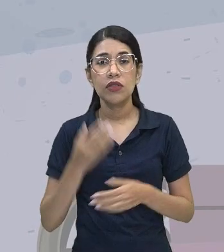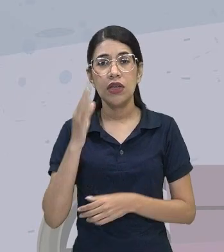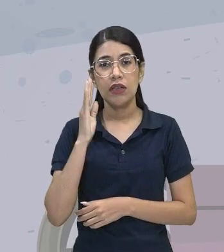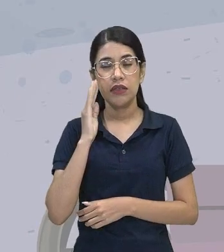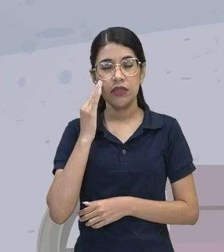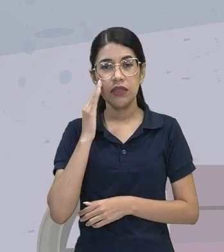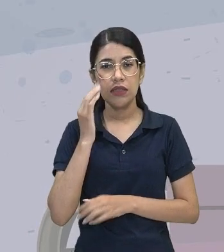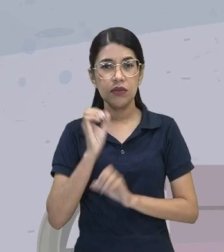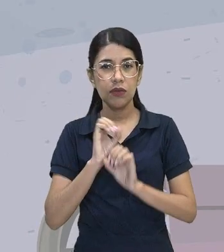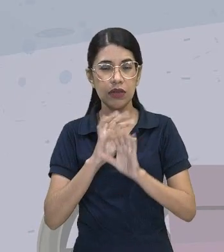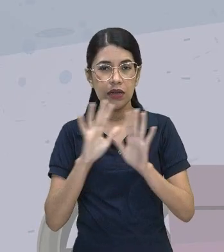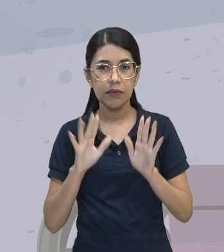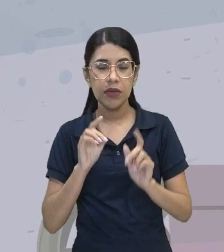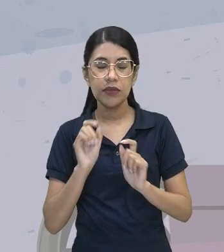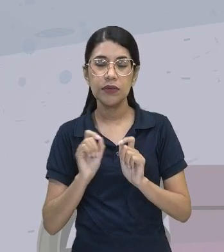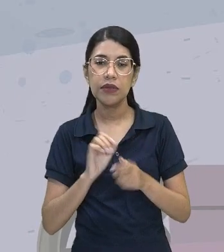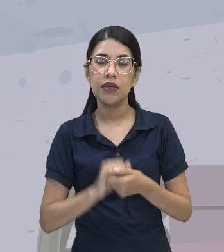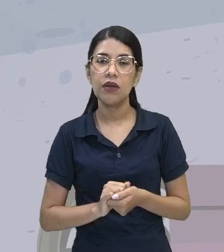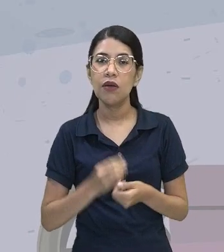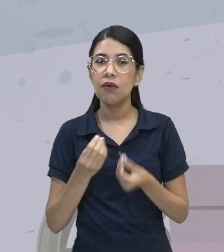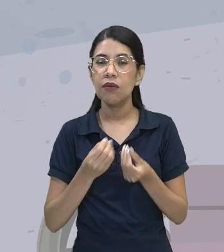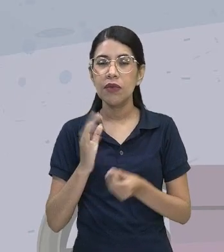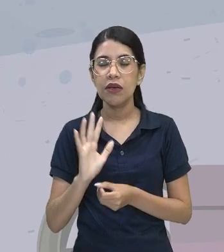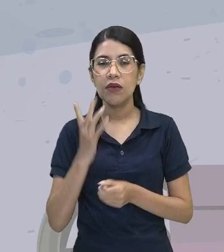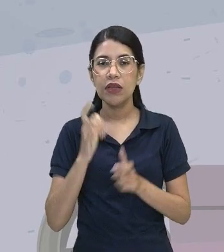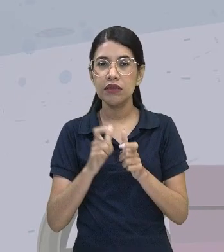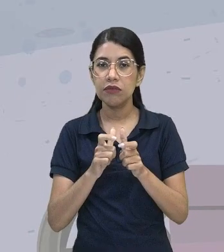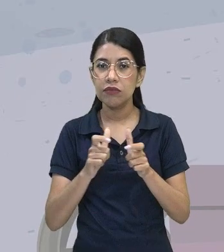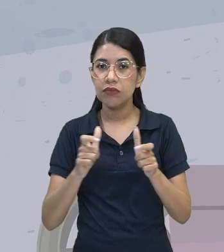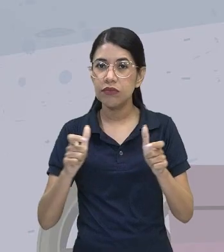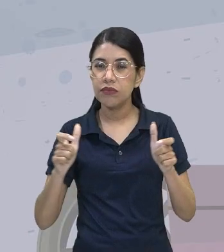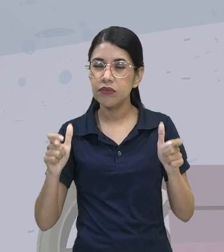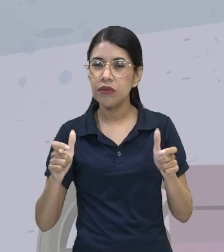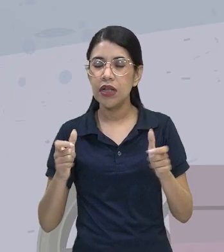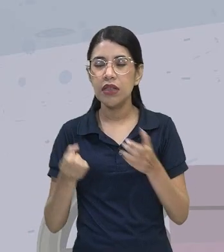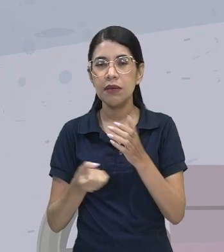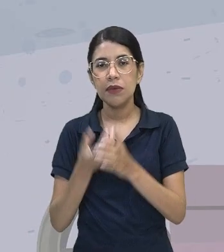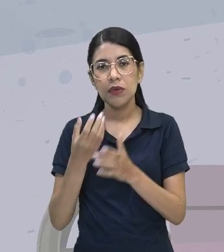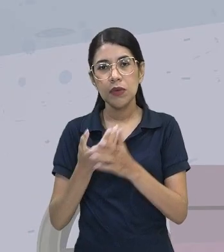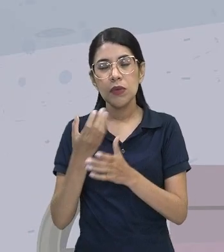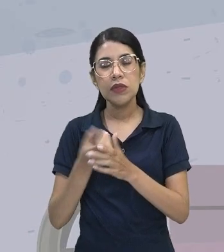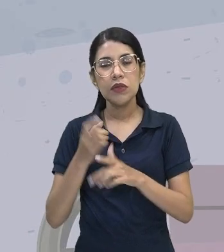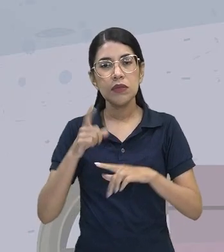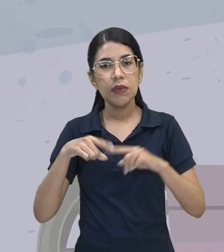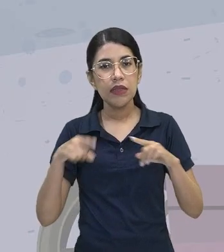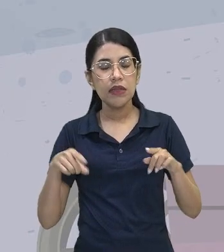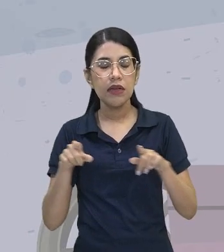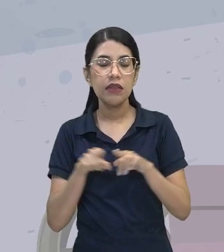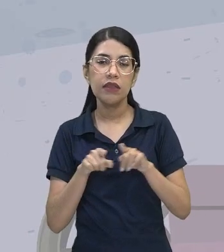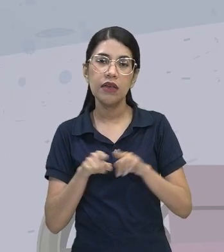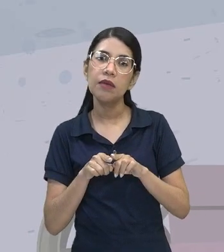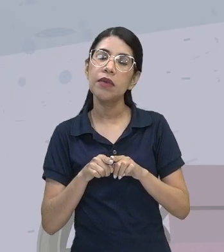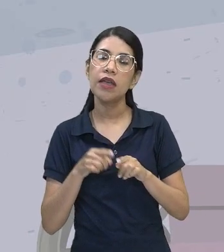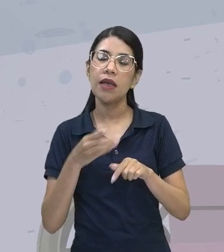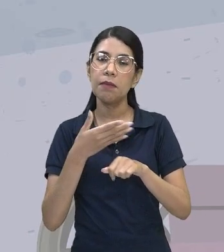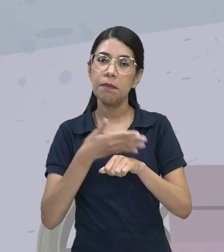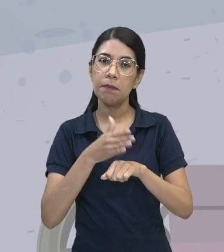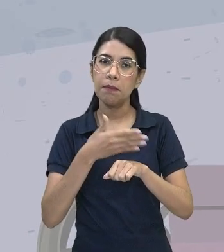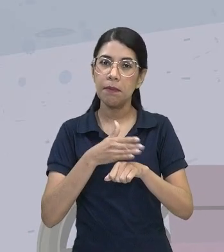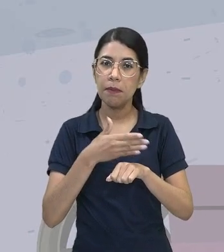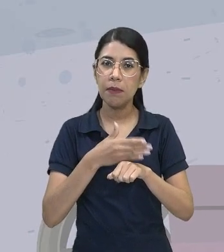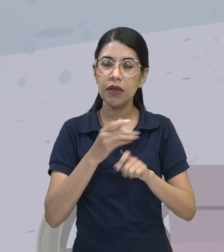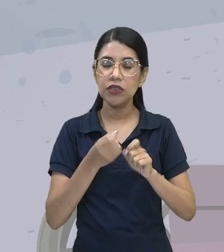galera, na aula de hoje, o crescimento exponencial da produção de mercadoria, o surgimento de novas práticas ali